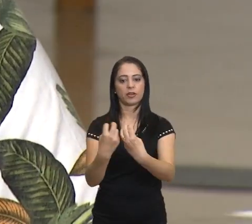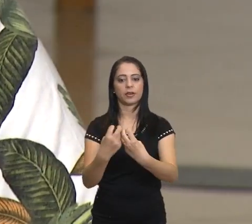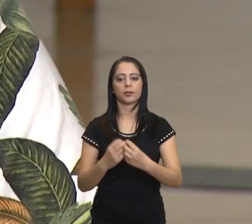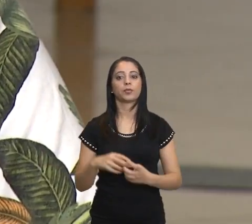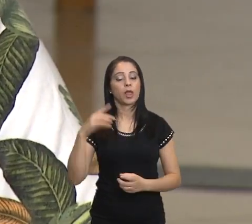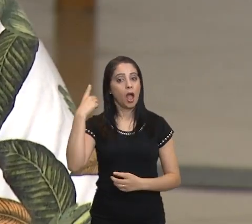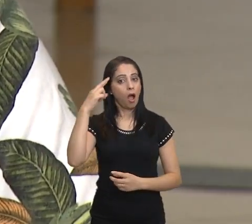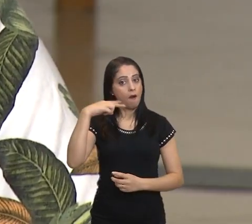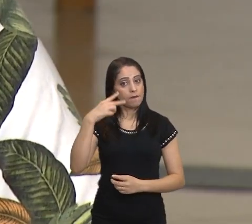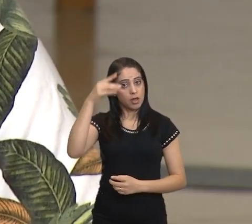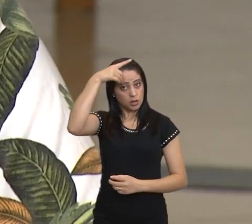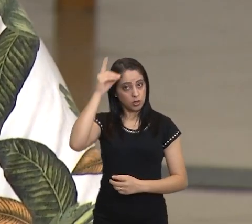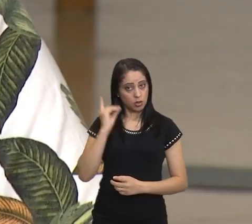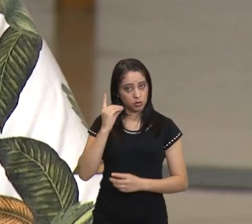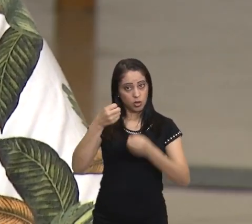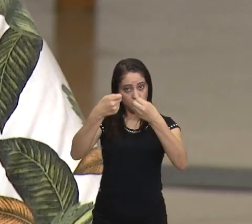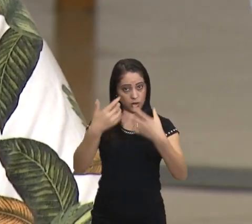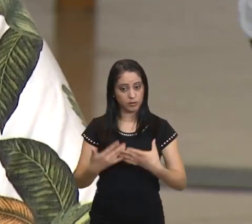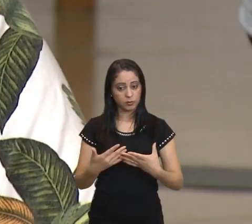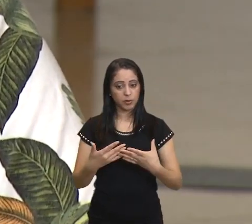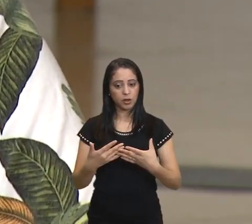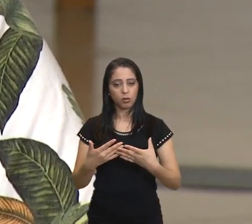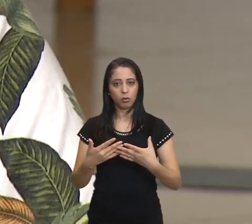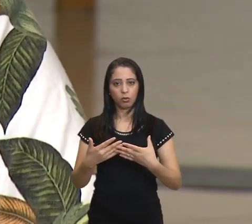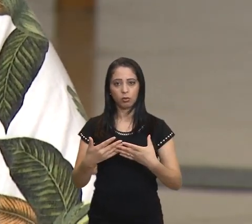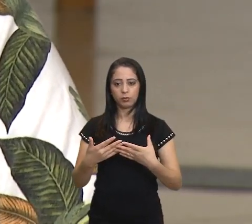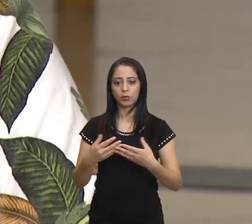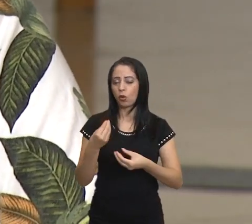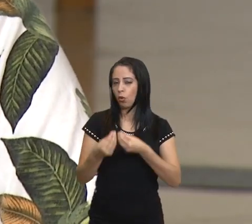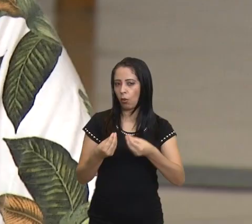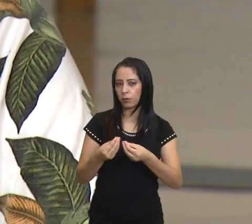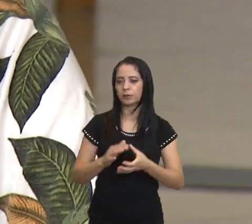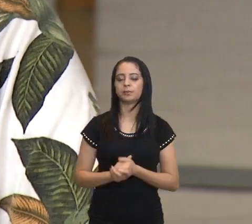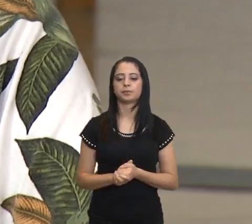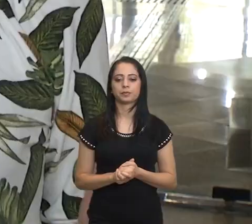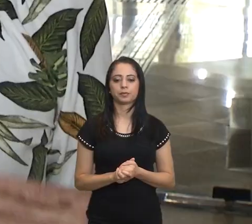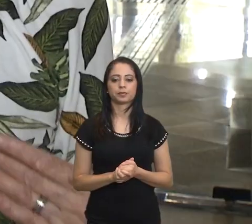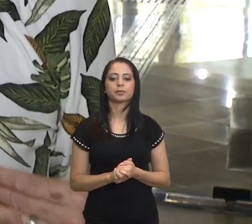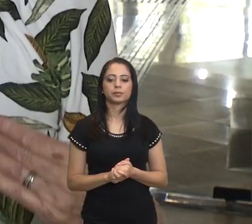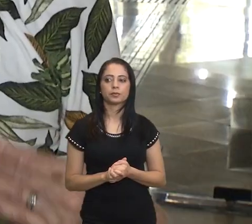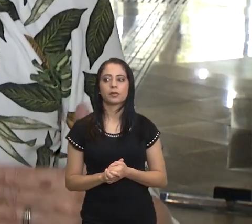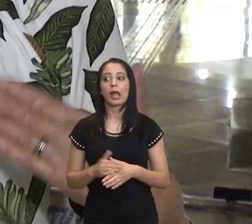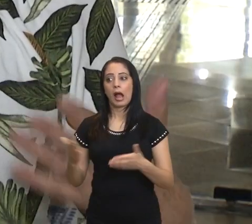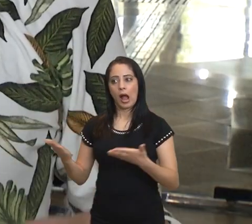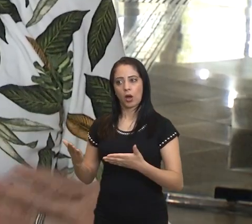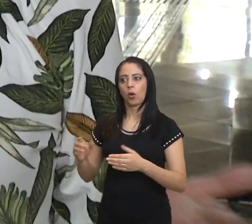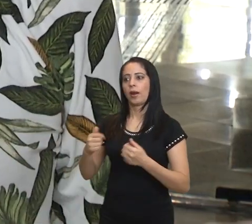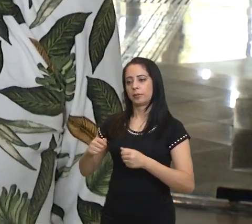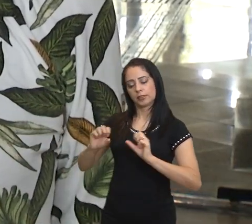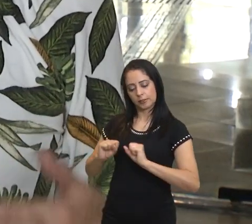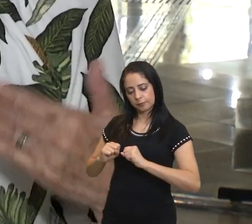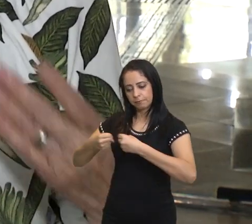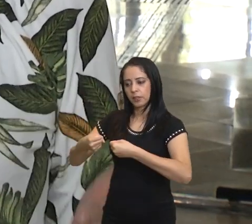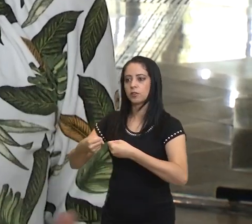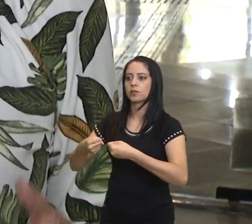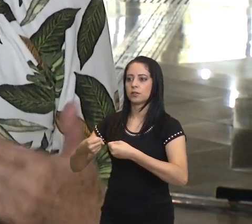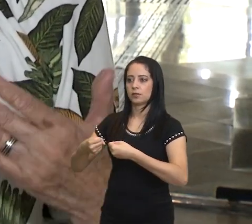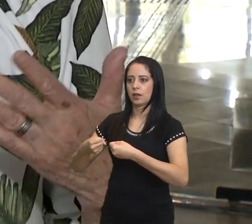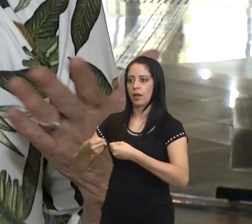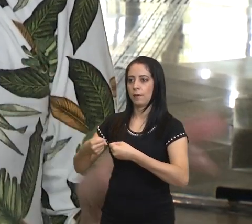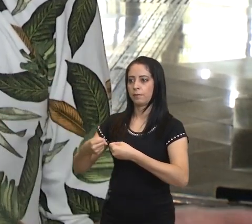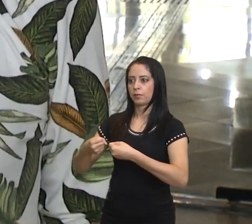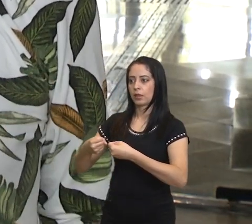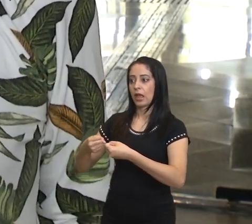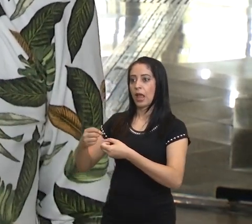vereadora Dulce Rita reforçou quais serão os próximos passos da frente. Agora daqui nós vamos ter desdobramento, fazer